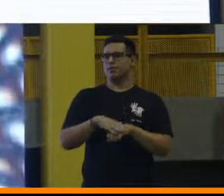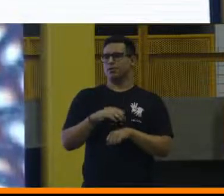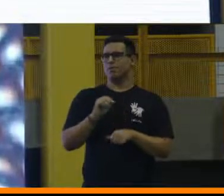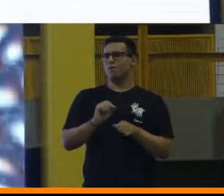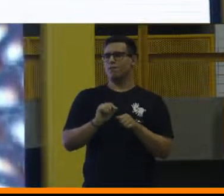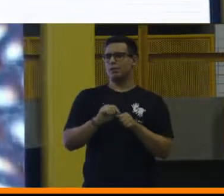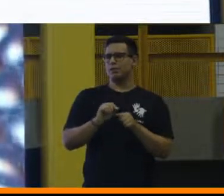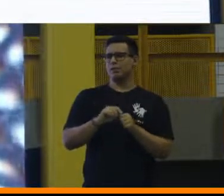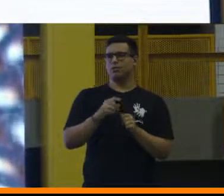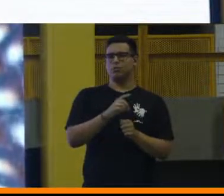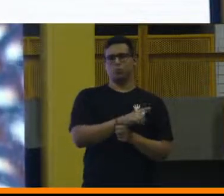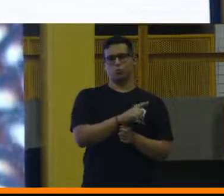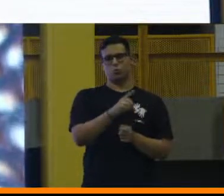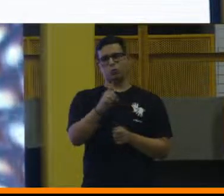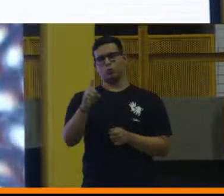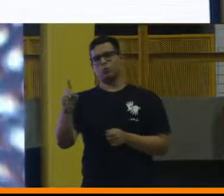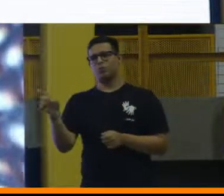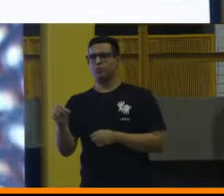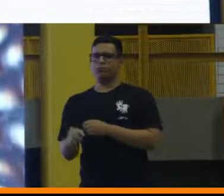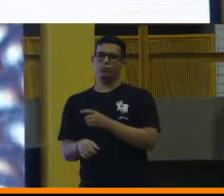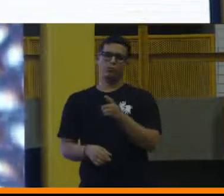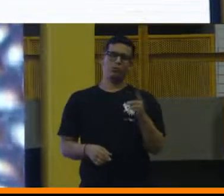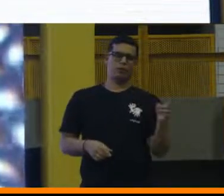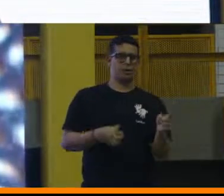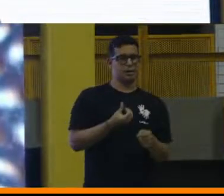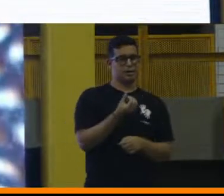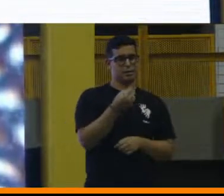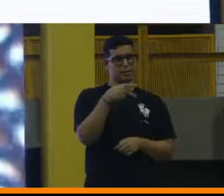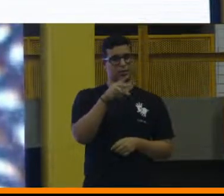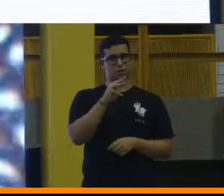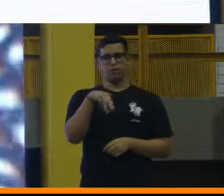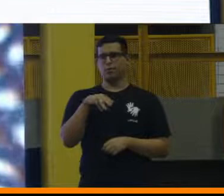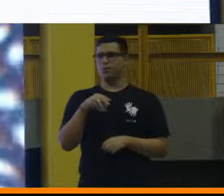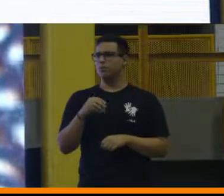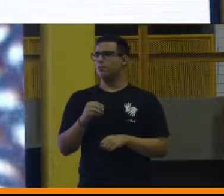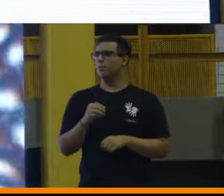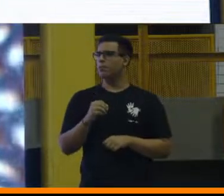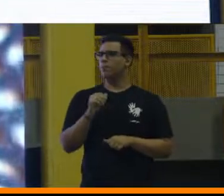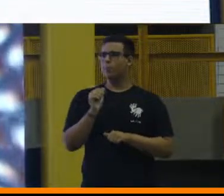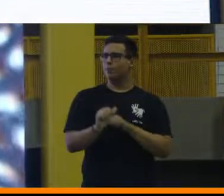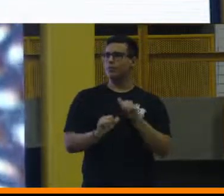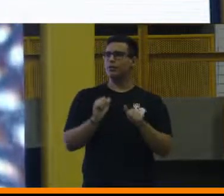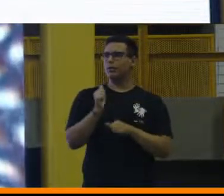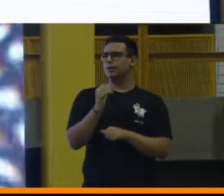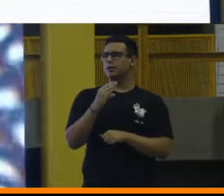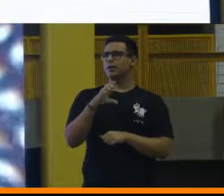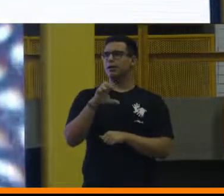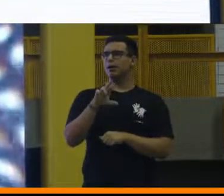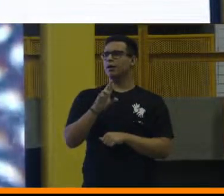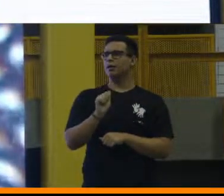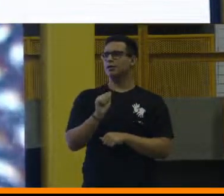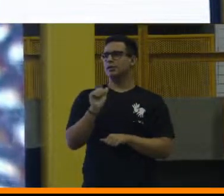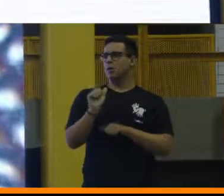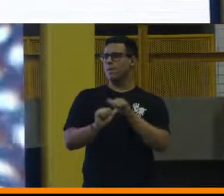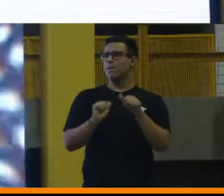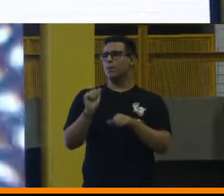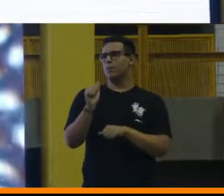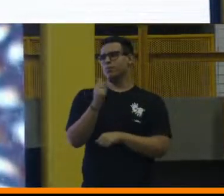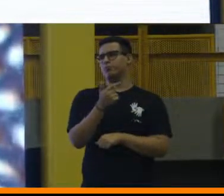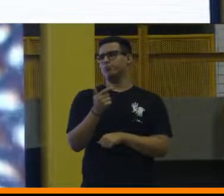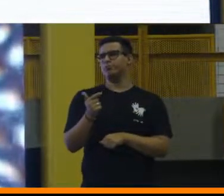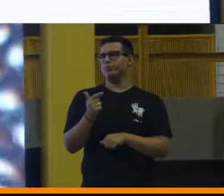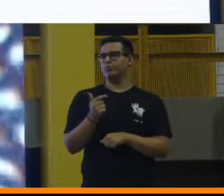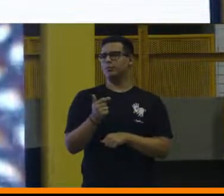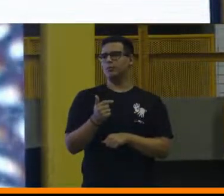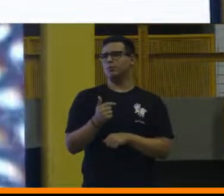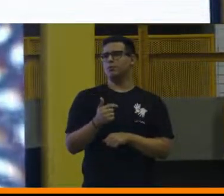60 quilômetros por hora, não está mudando o valor da velocidade, logo, não tem uma aceleração. Aí você